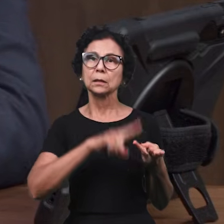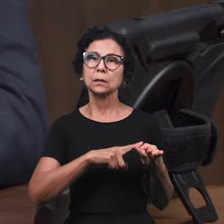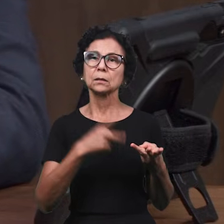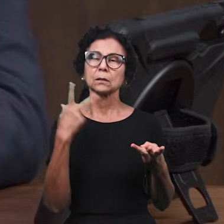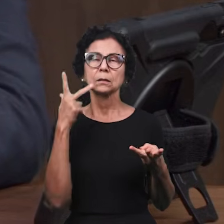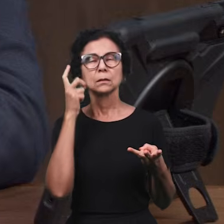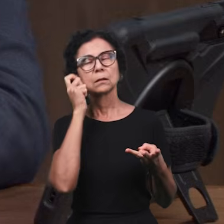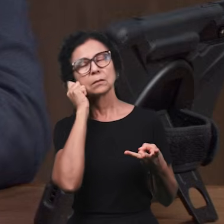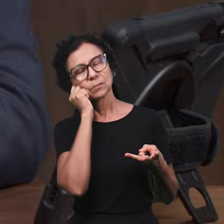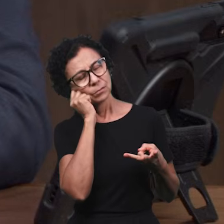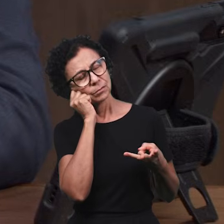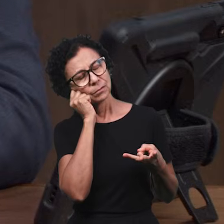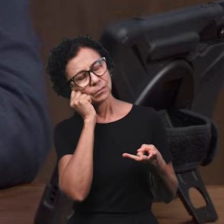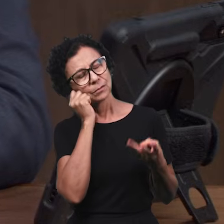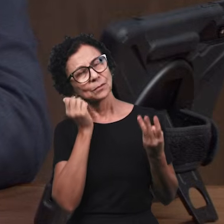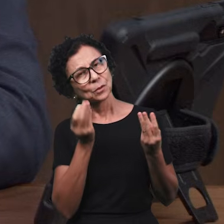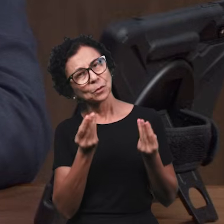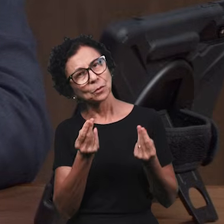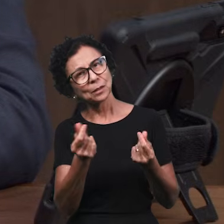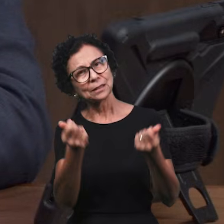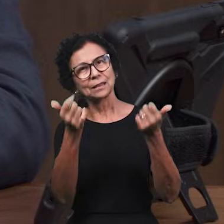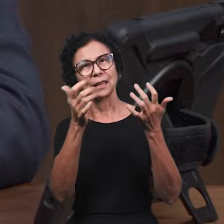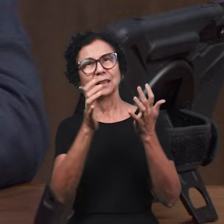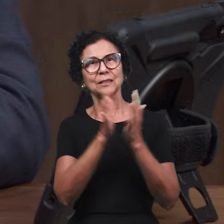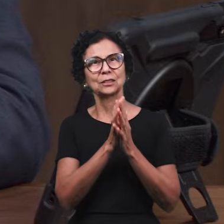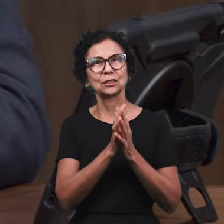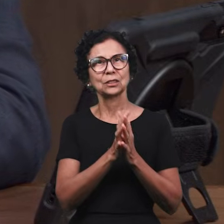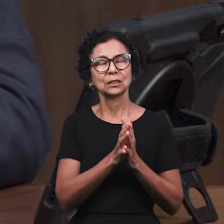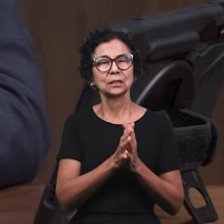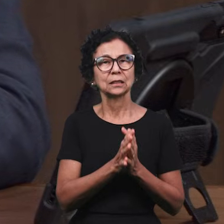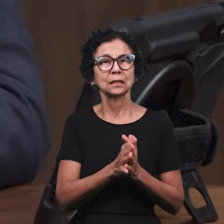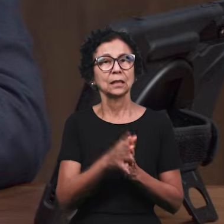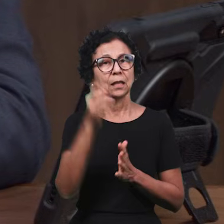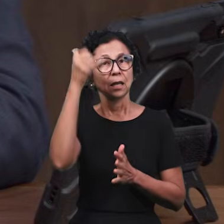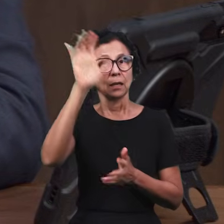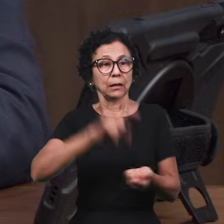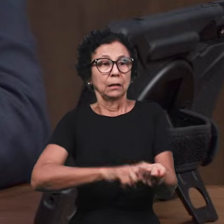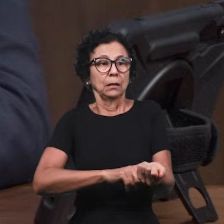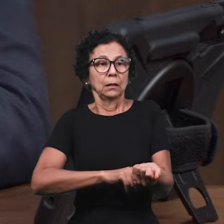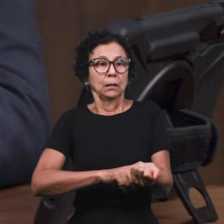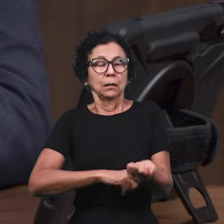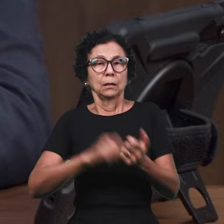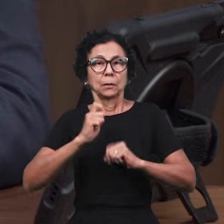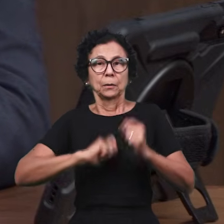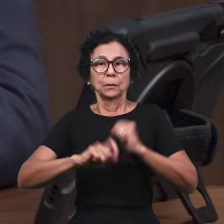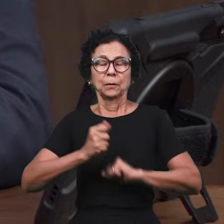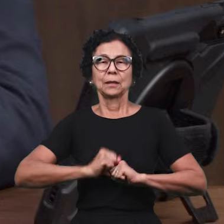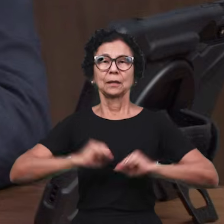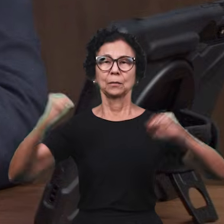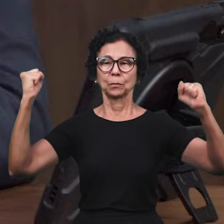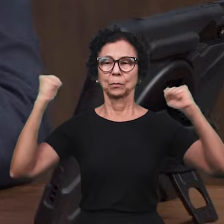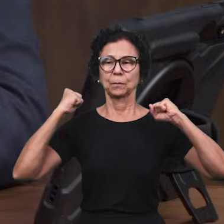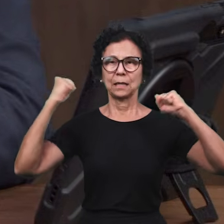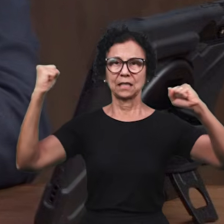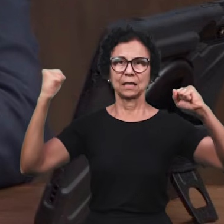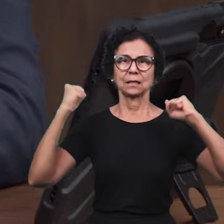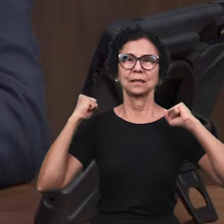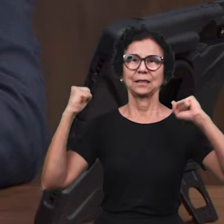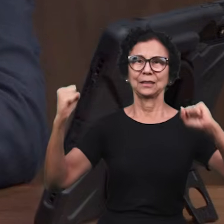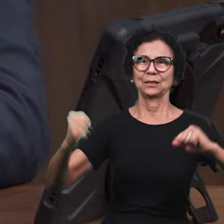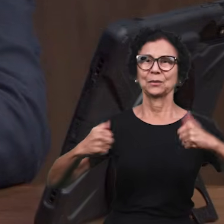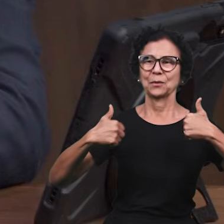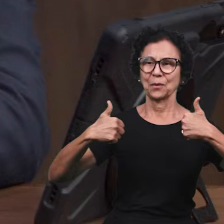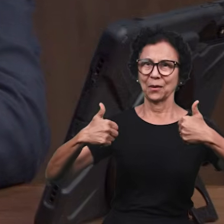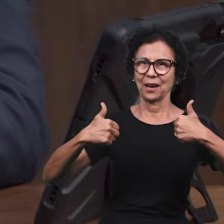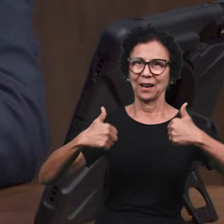sono de qualidade, diminuição do estresse, Atividade física. Atividade física, eu acho que